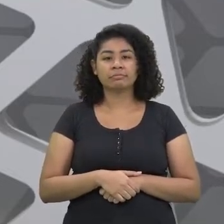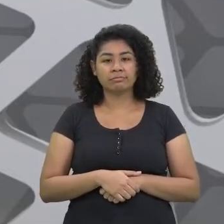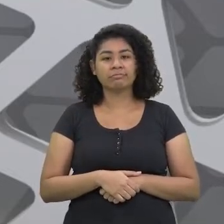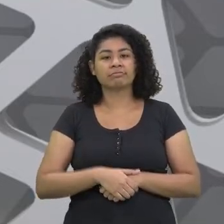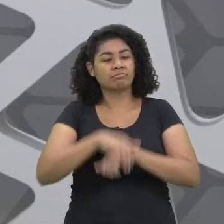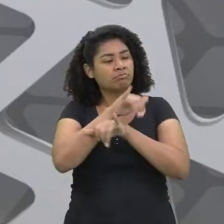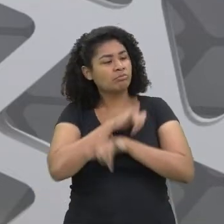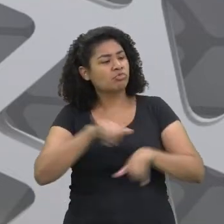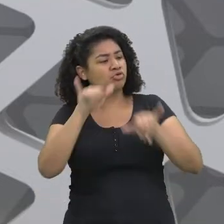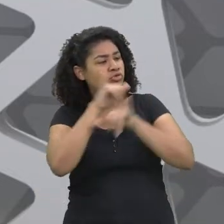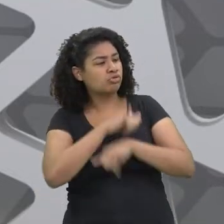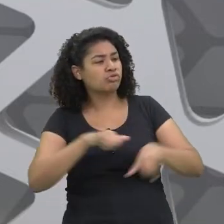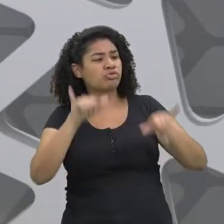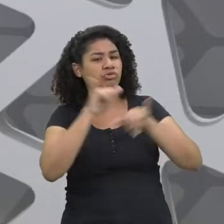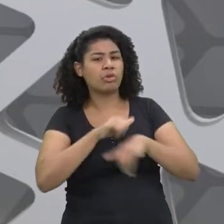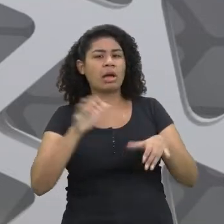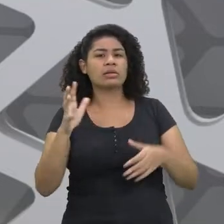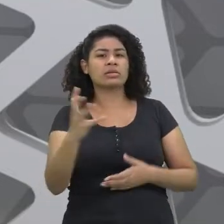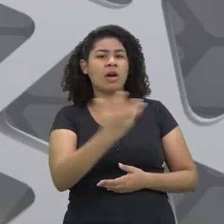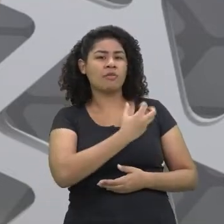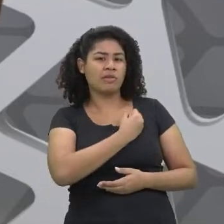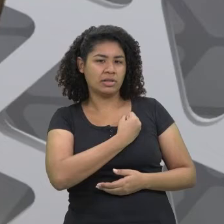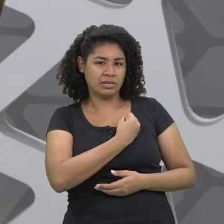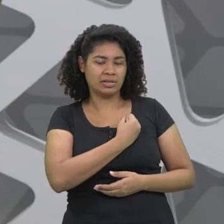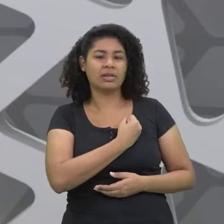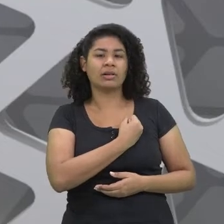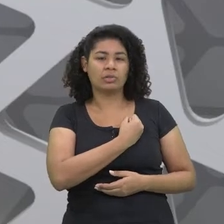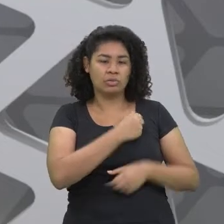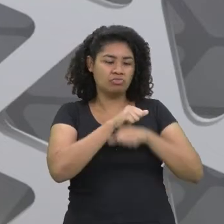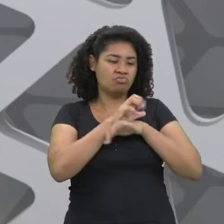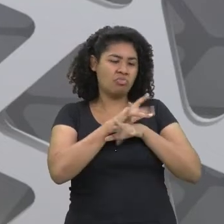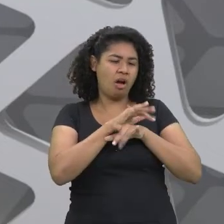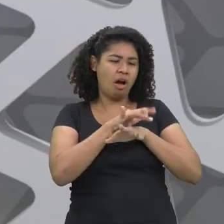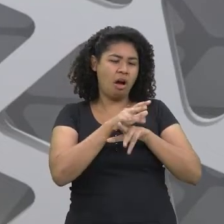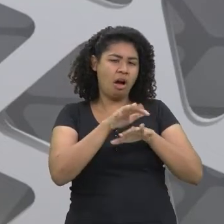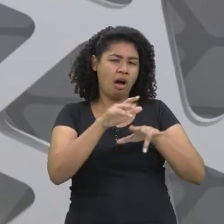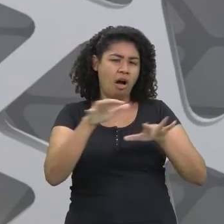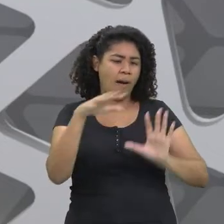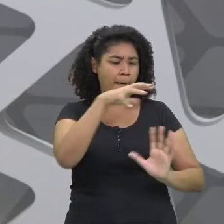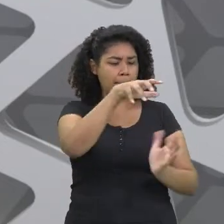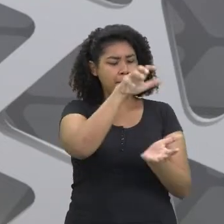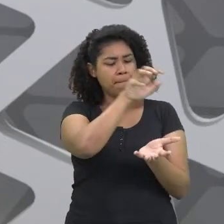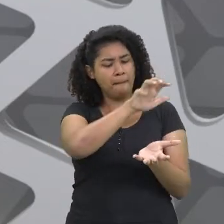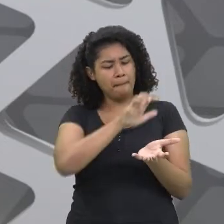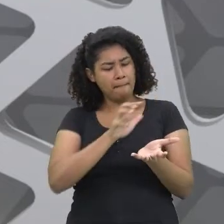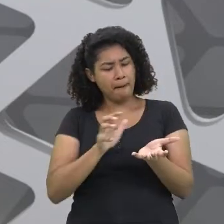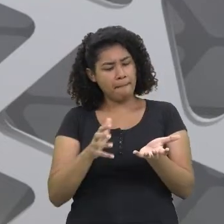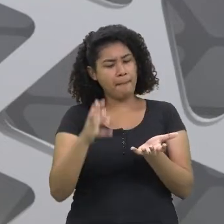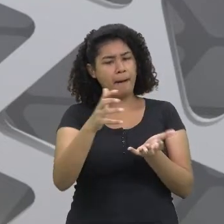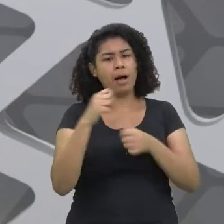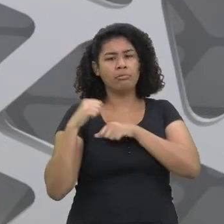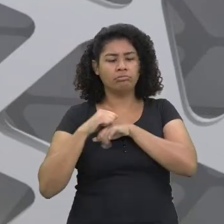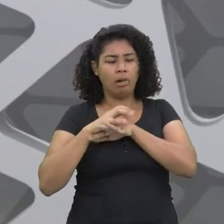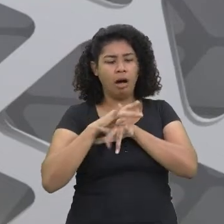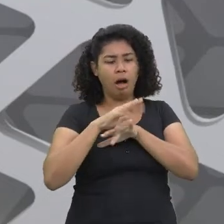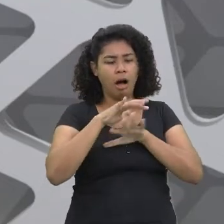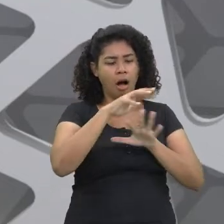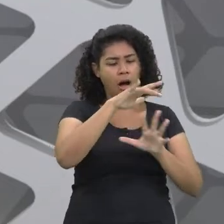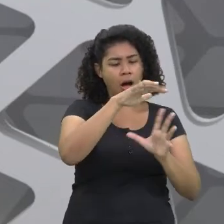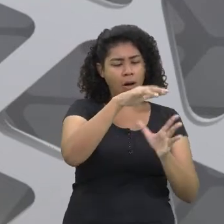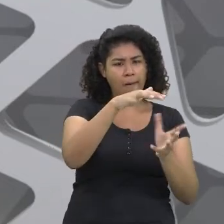de salvação aos novos continentes que agora começavam a se abrir para a